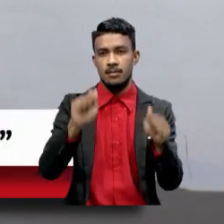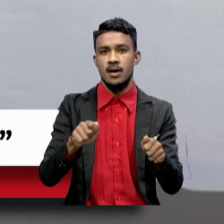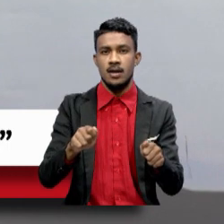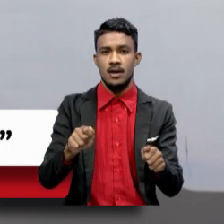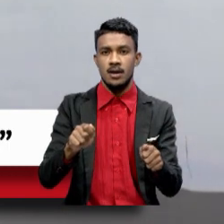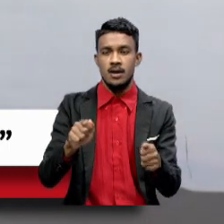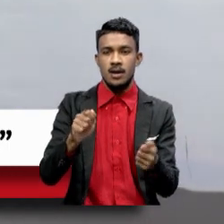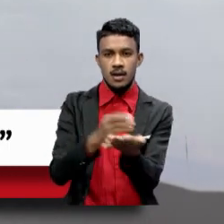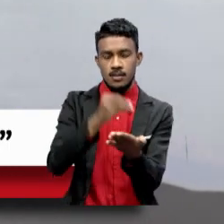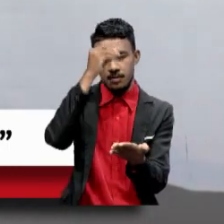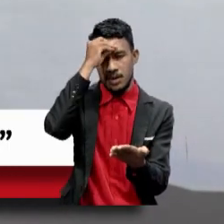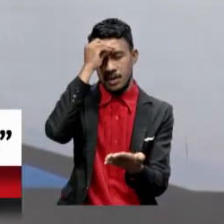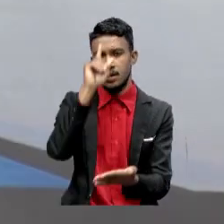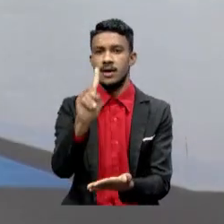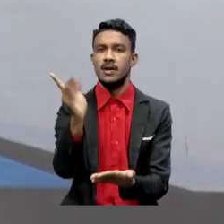ida tan